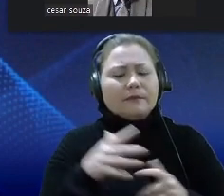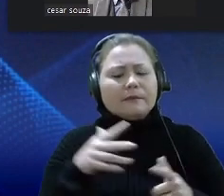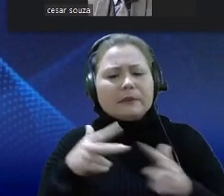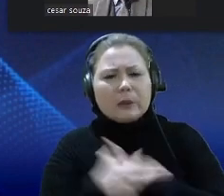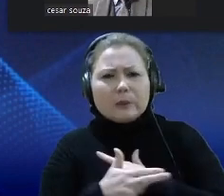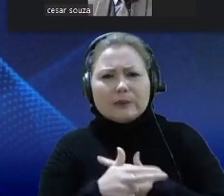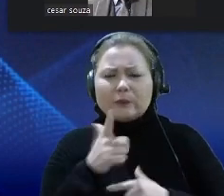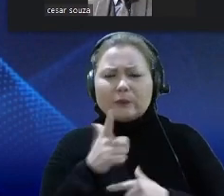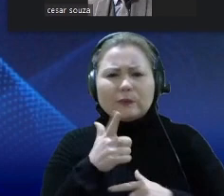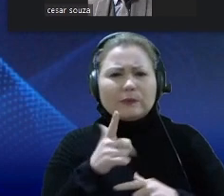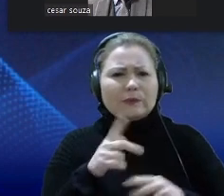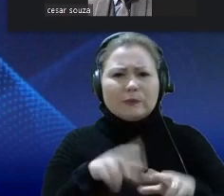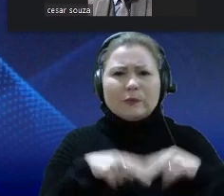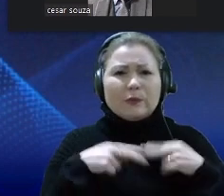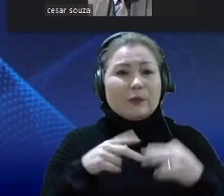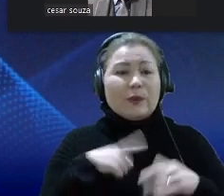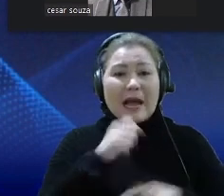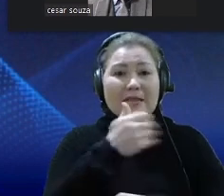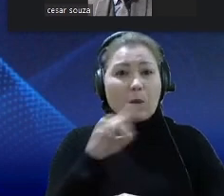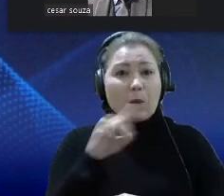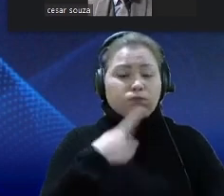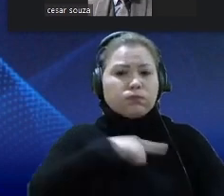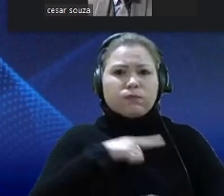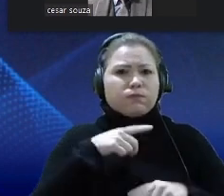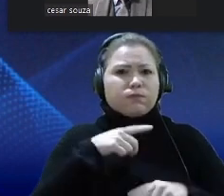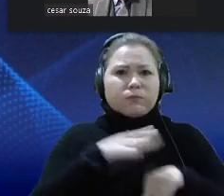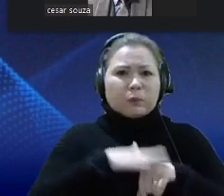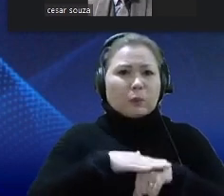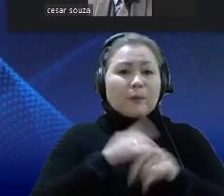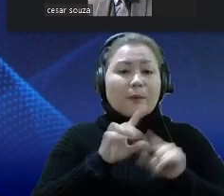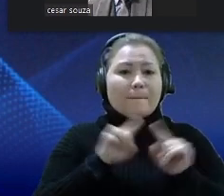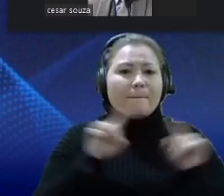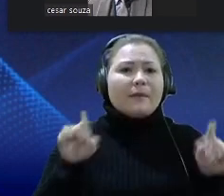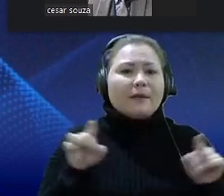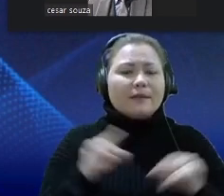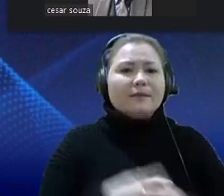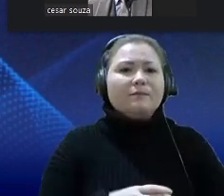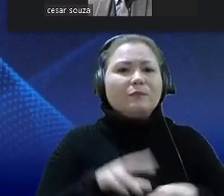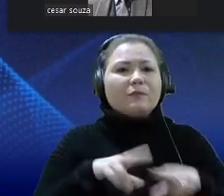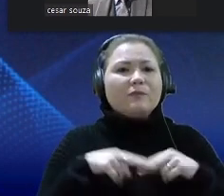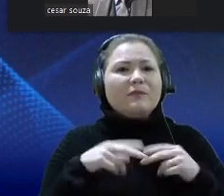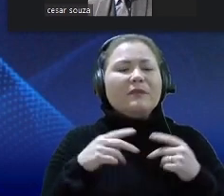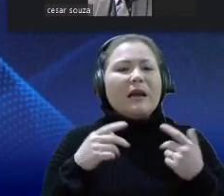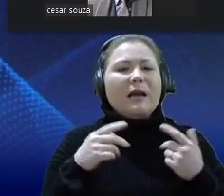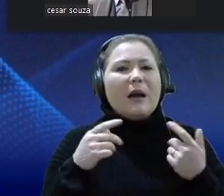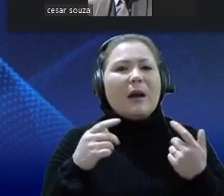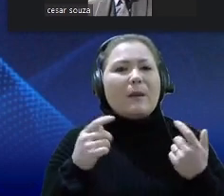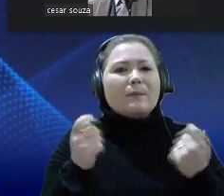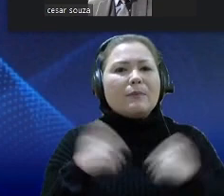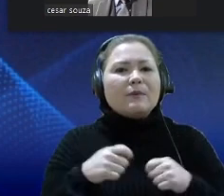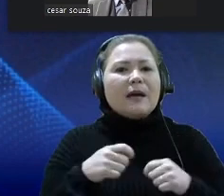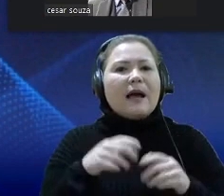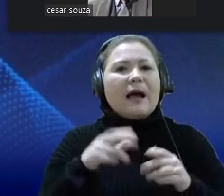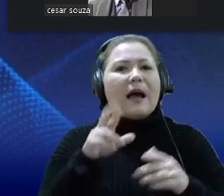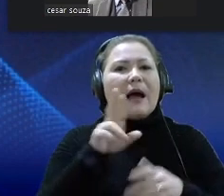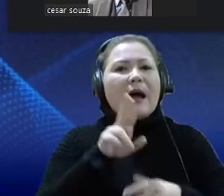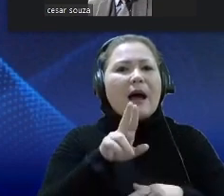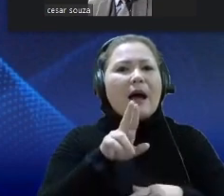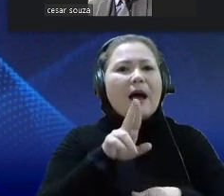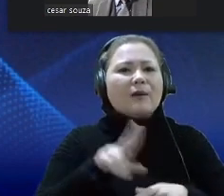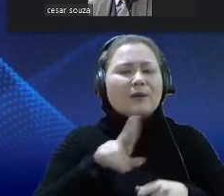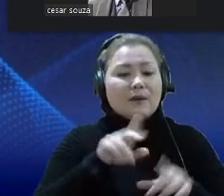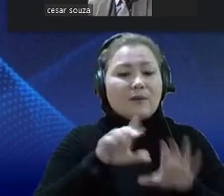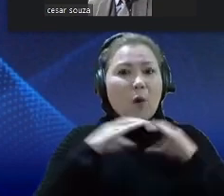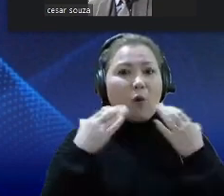não tenha decorrido de uma ação nossa, mas por possibilitar a realização da conferência